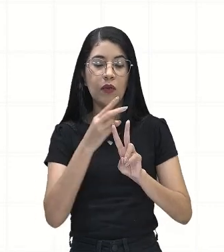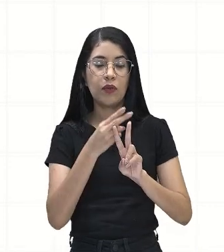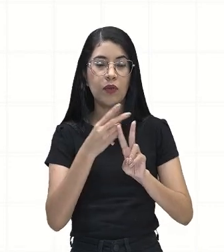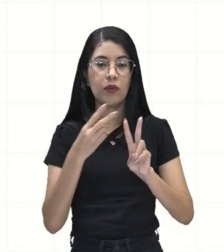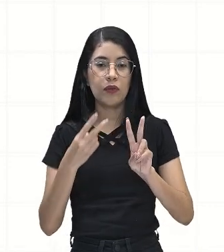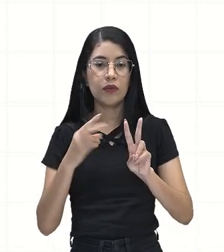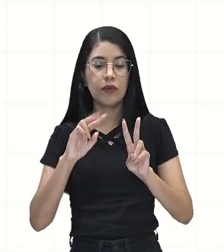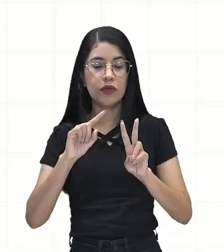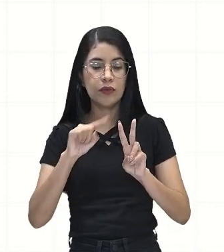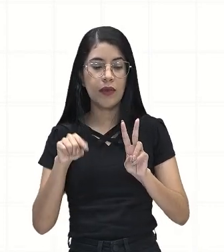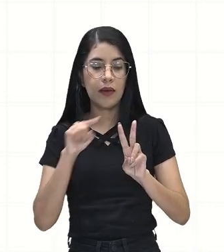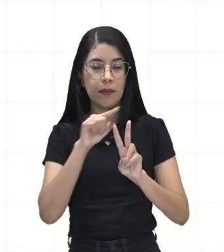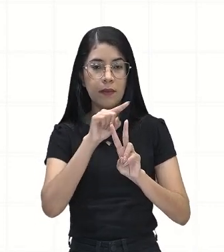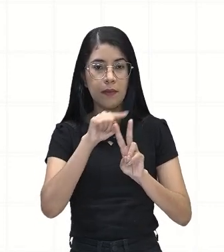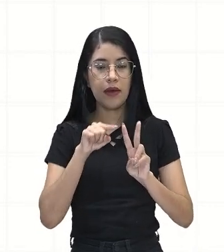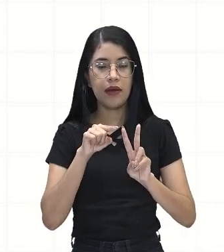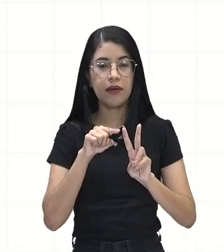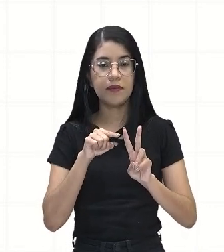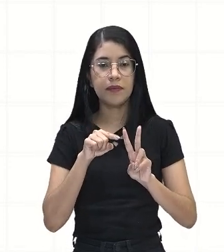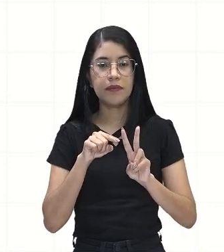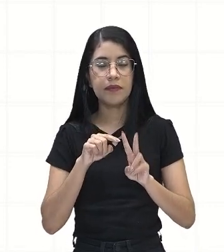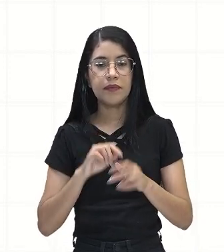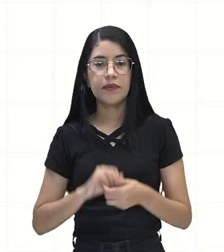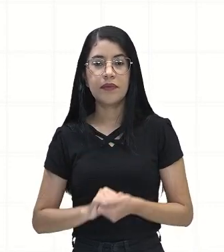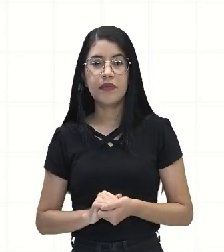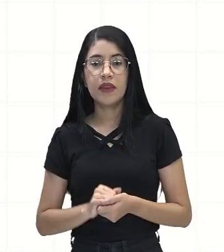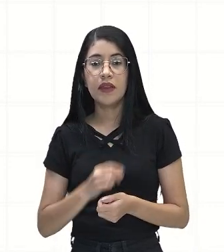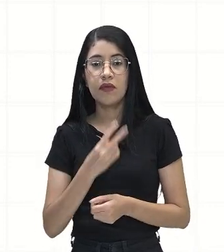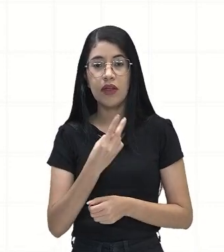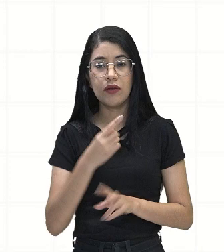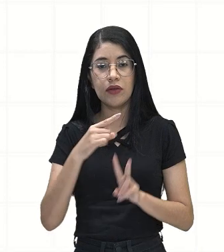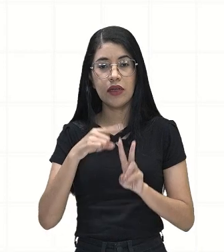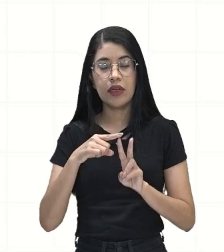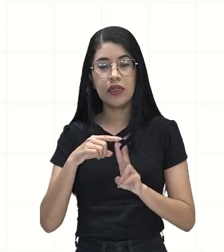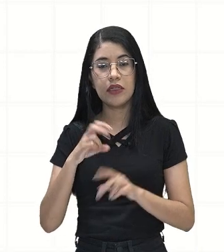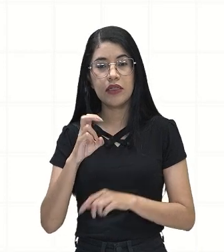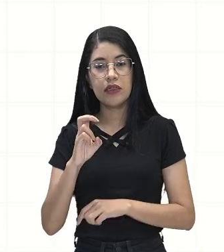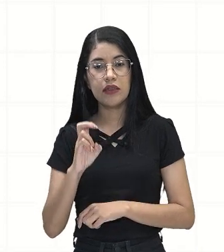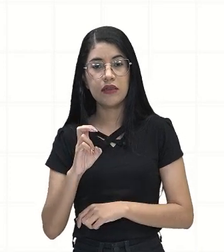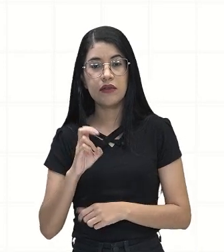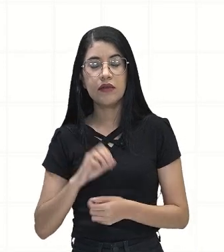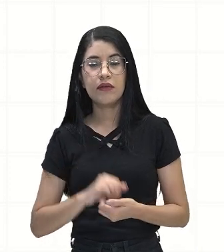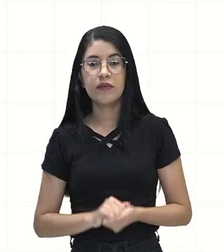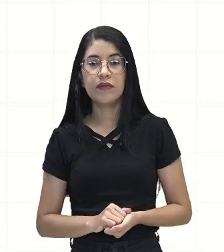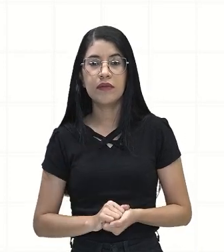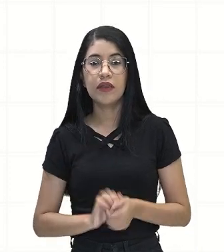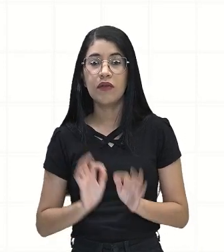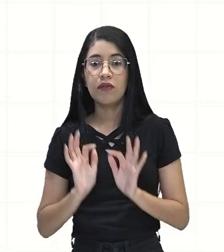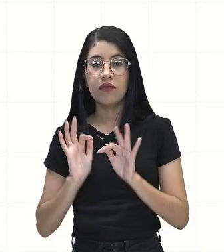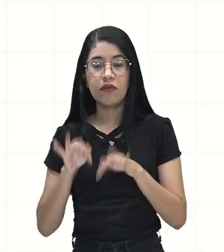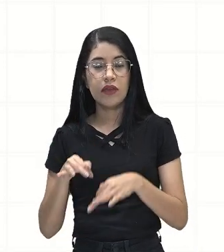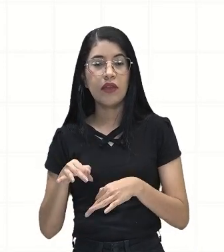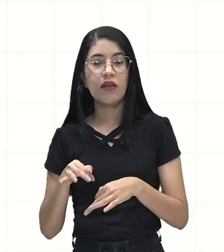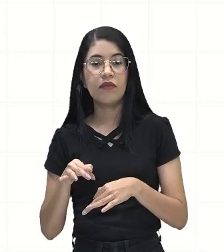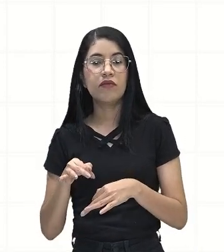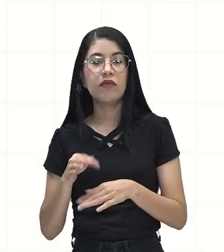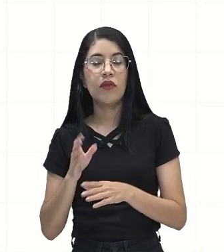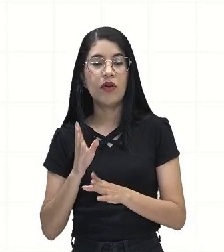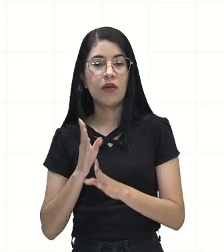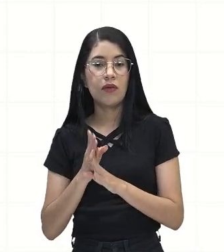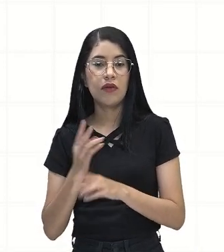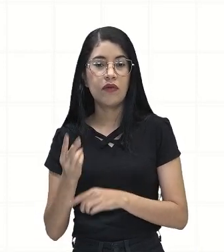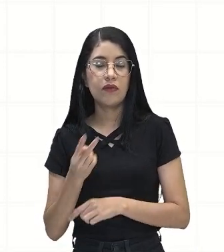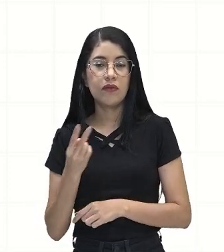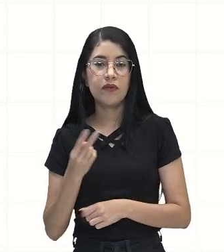primeira propriedade, vai ser igual ao radicando, então vai ser 2 raiz de 5. Esse aqui é o valor do nosso